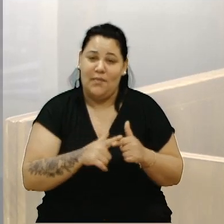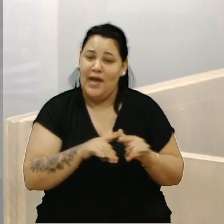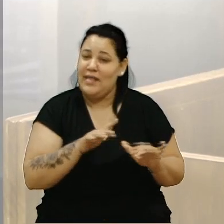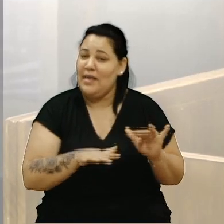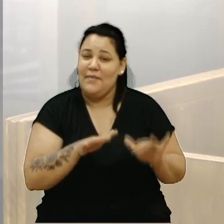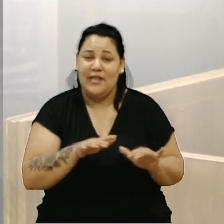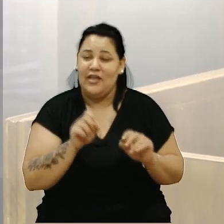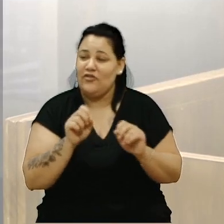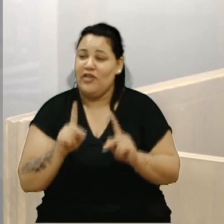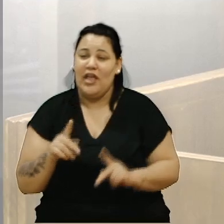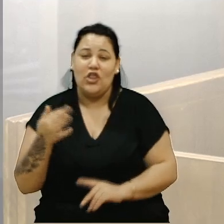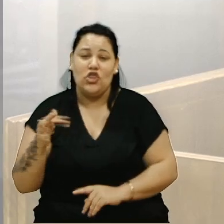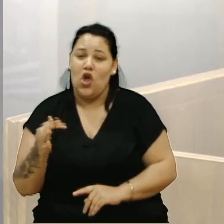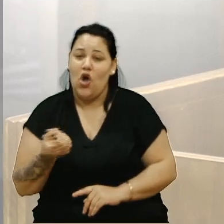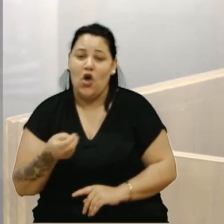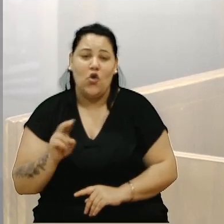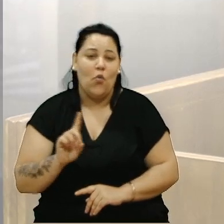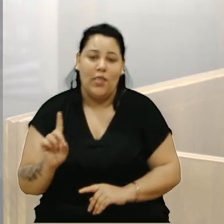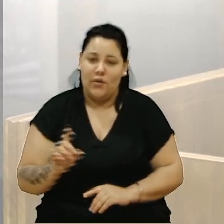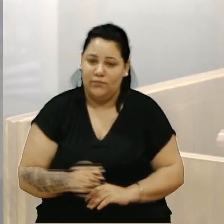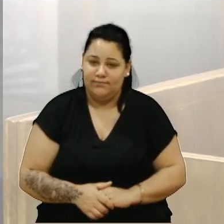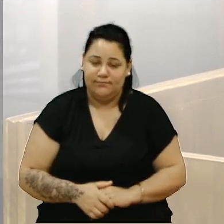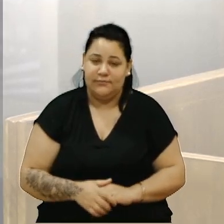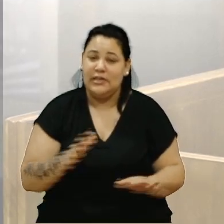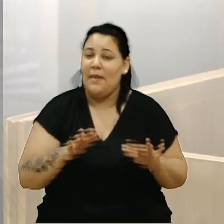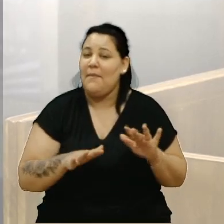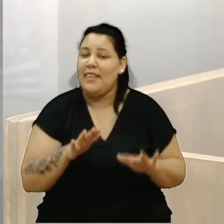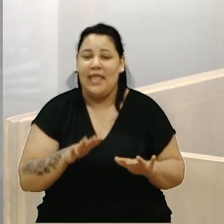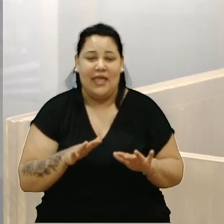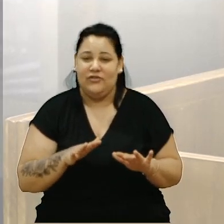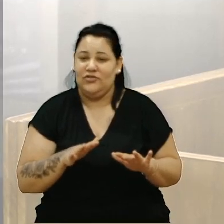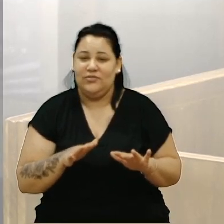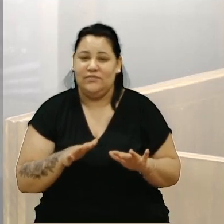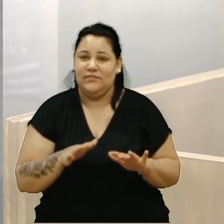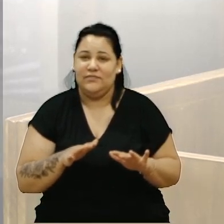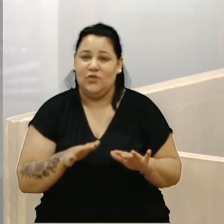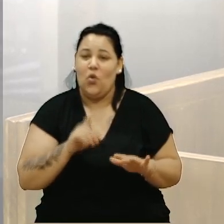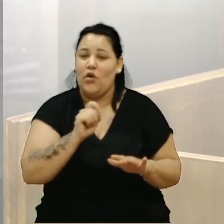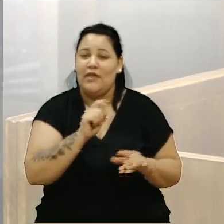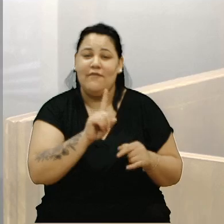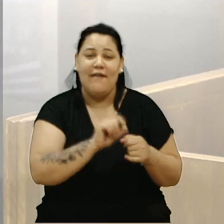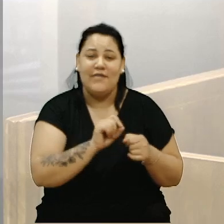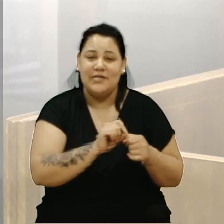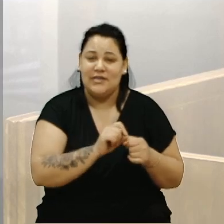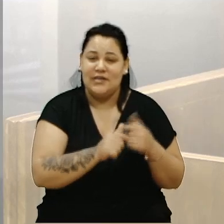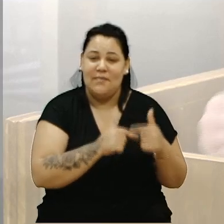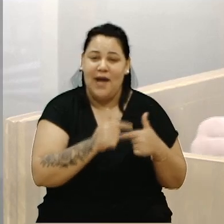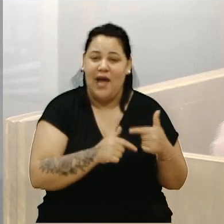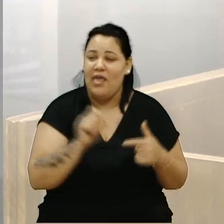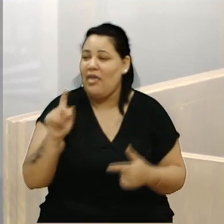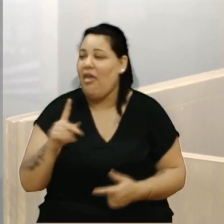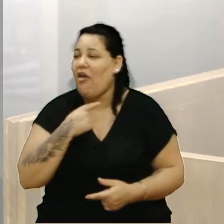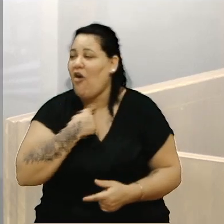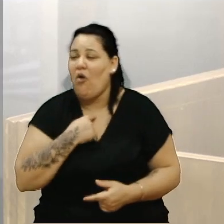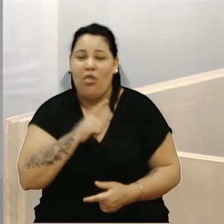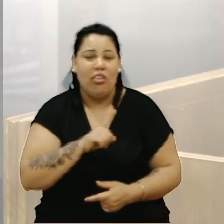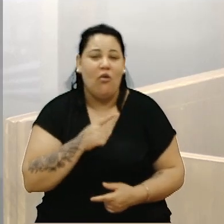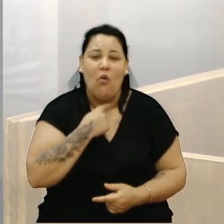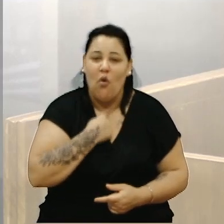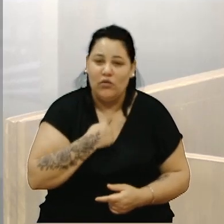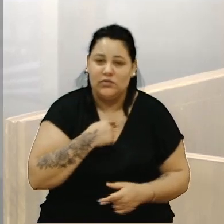vai se doer, independente de onde ele vai ter que mexer, independente de quem vai gostar ou deixar de gostar.